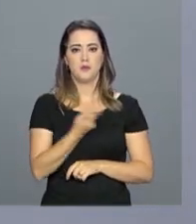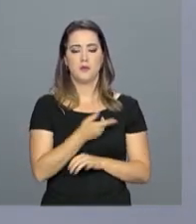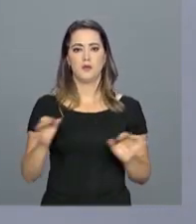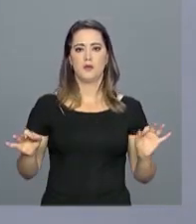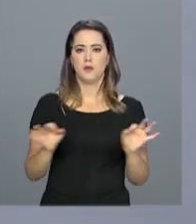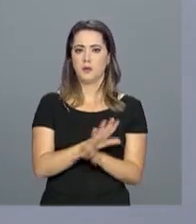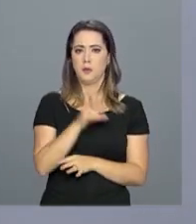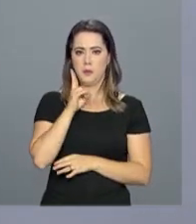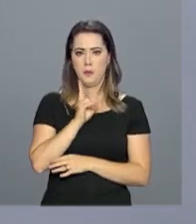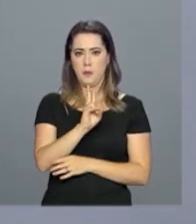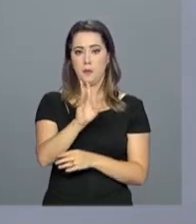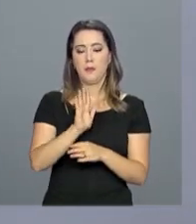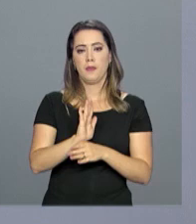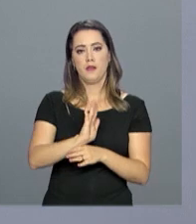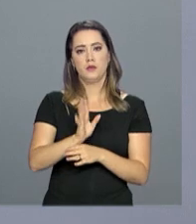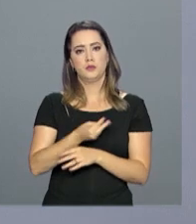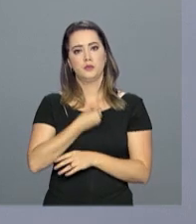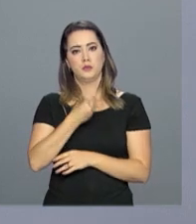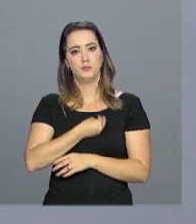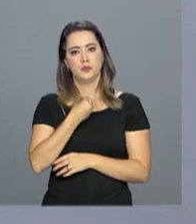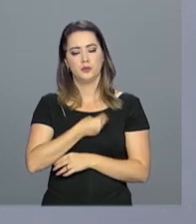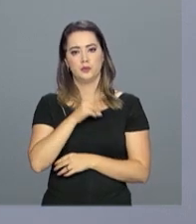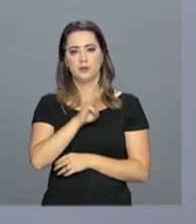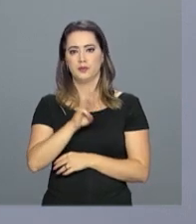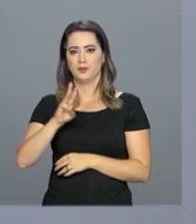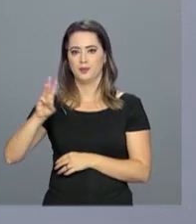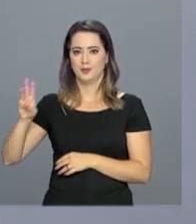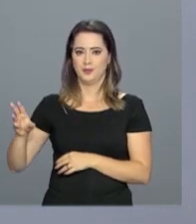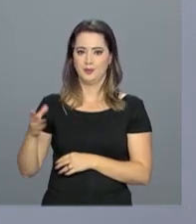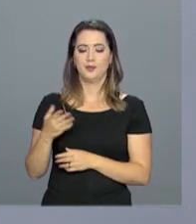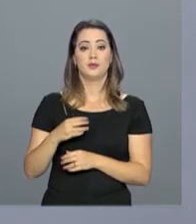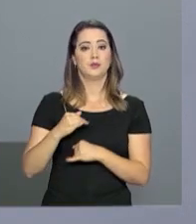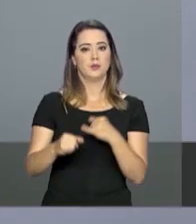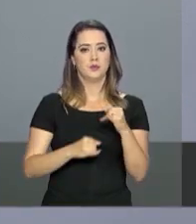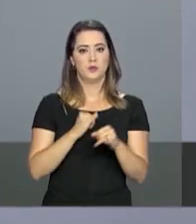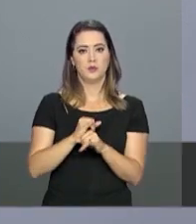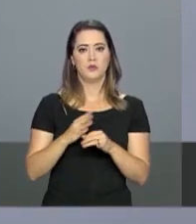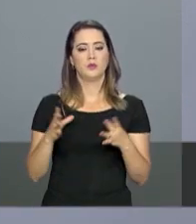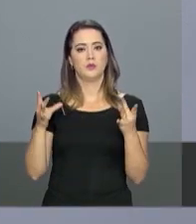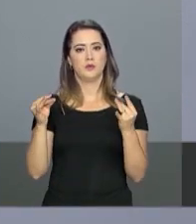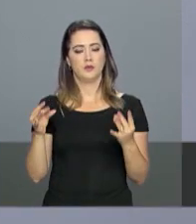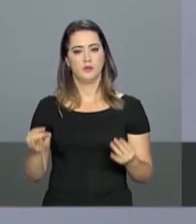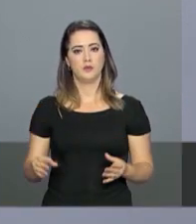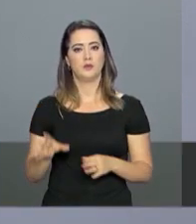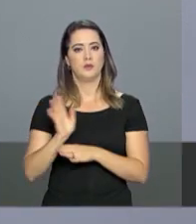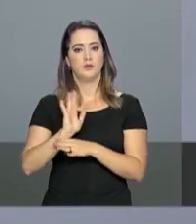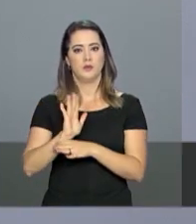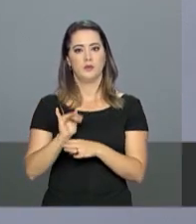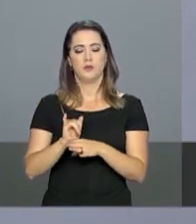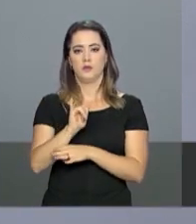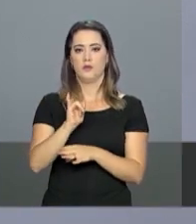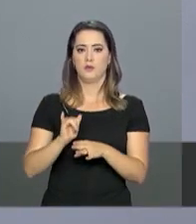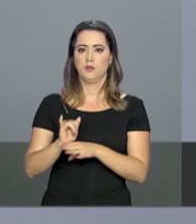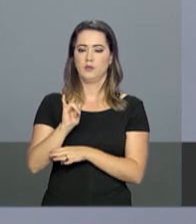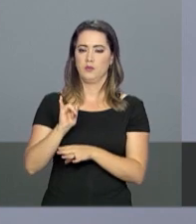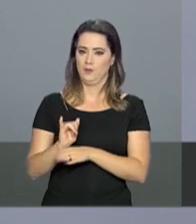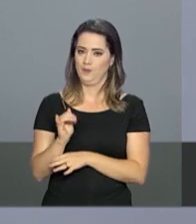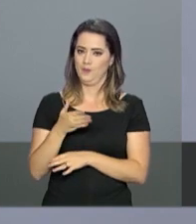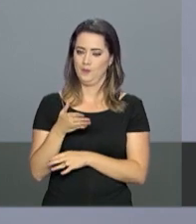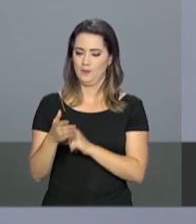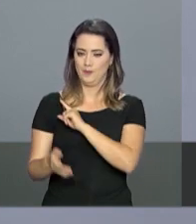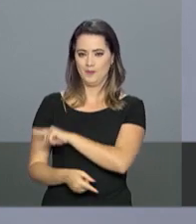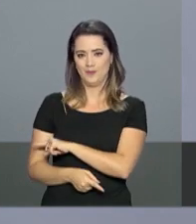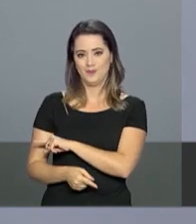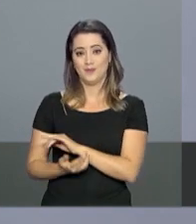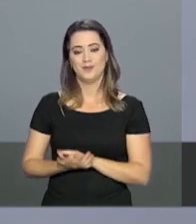por aqui você acompanha a programação ao vivo pelo site da npr na internet e todas as reportagens estão disponíveis em nosso canal